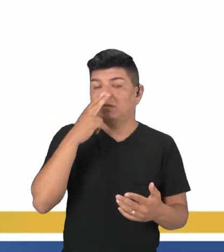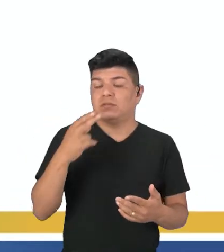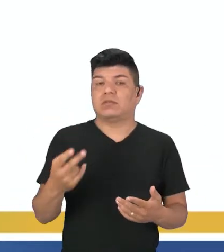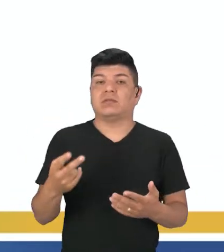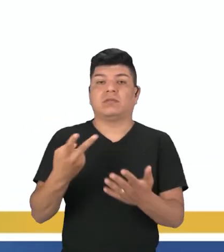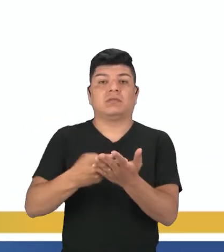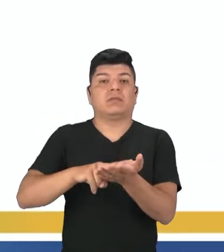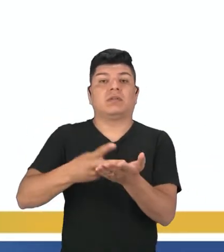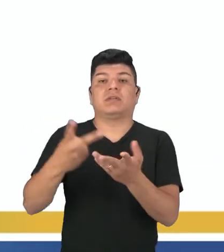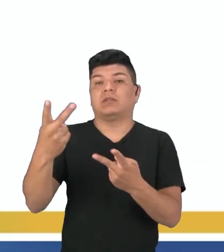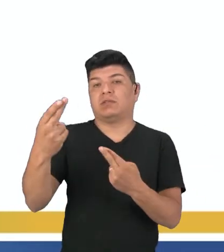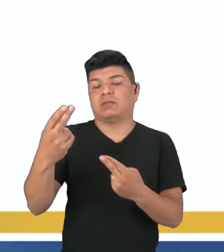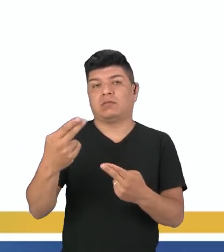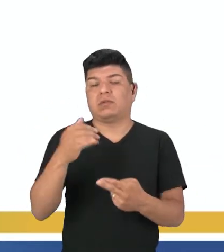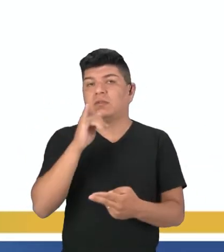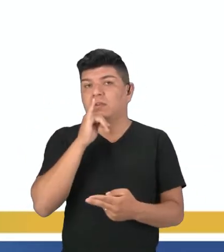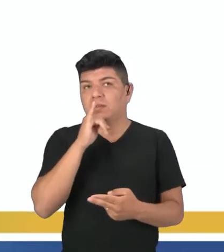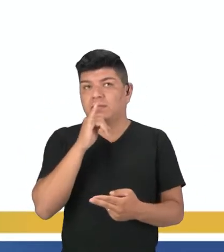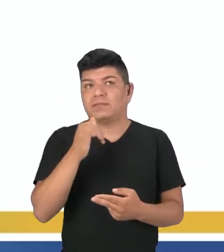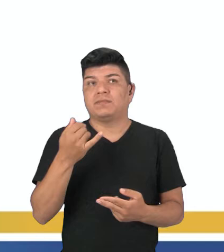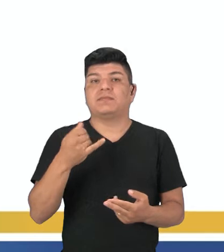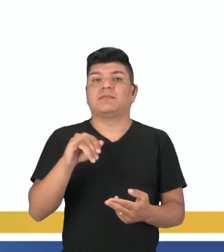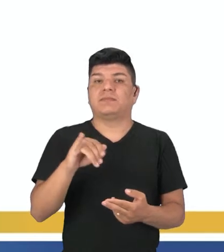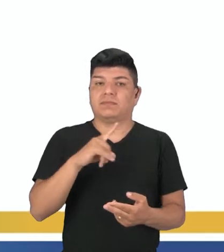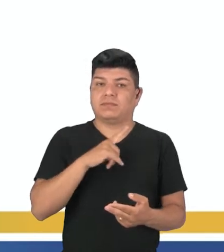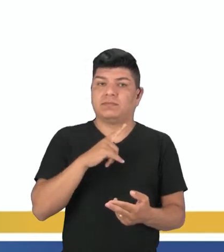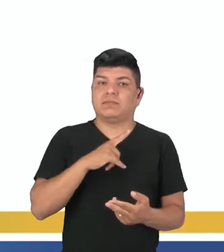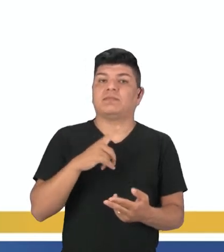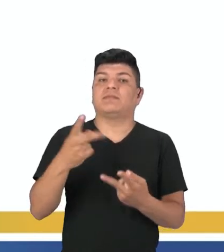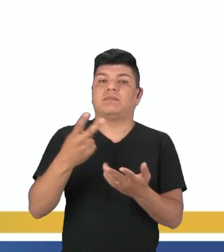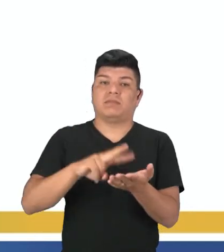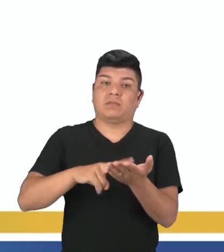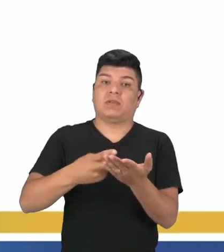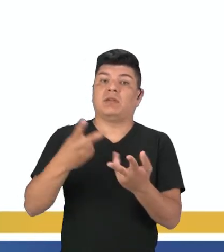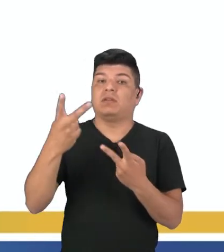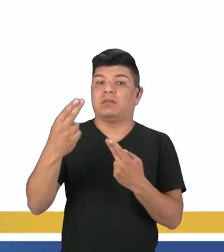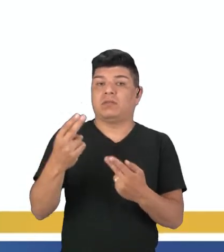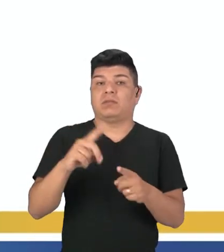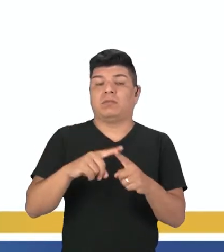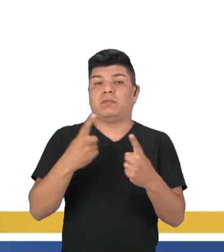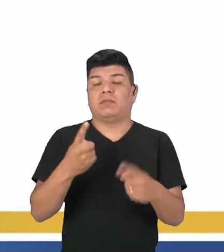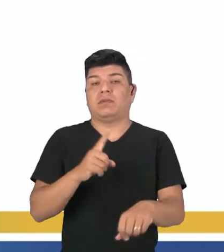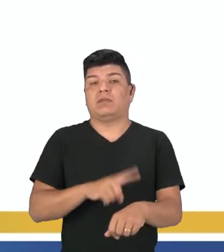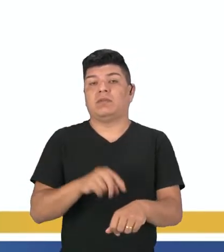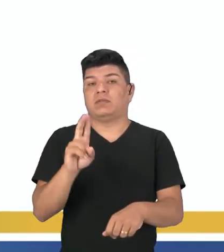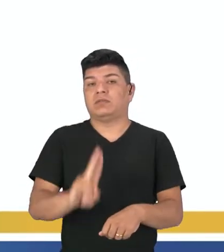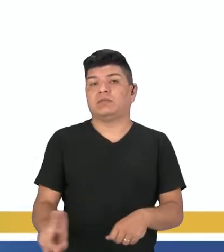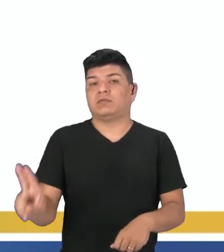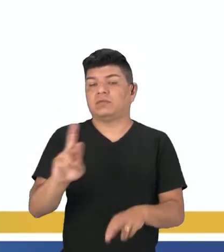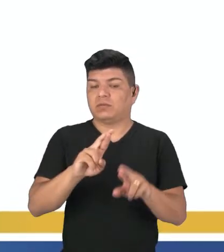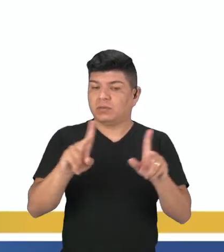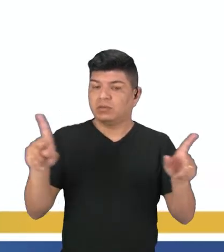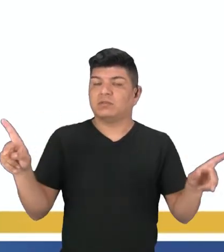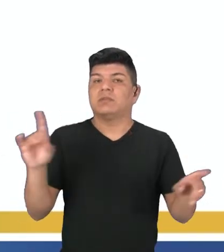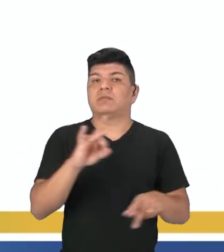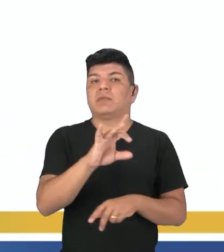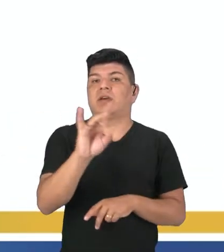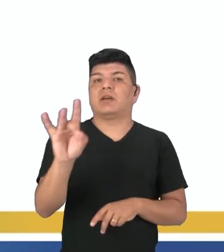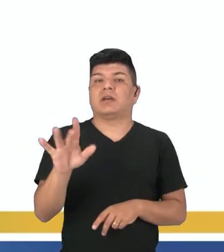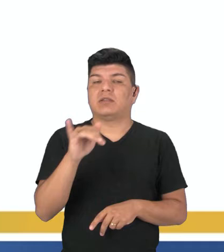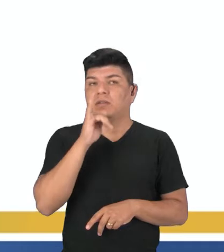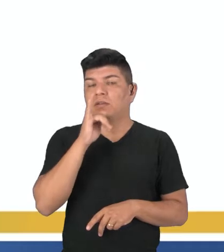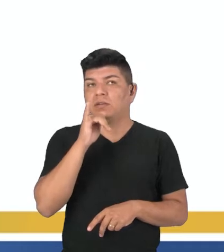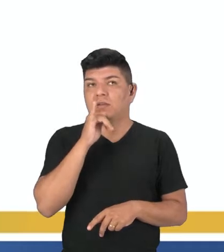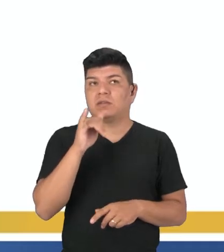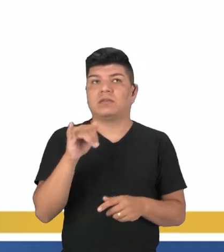mesma tradução? Bom, apesar deles terem a mesma tradução, o momento, a situação em que nós usamos é diferente para cada um.